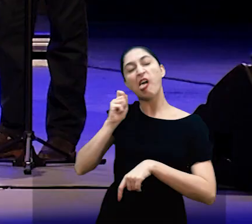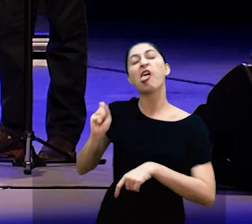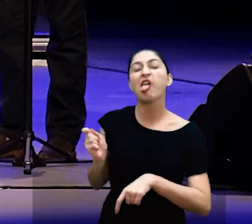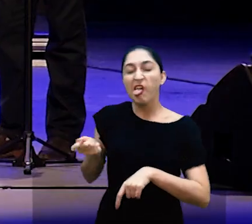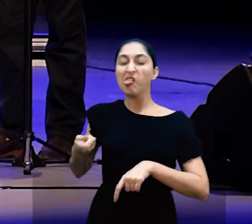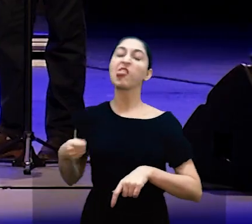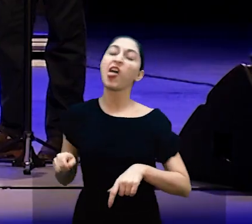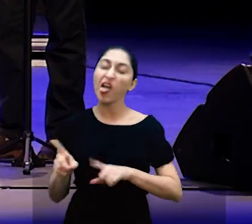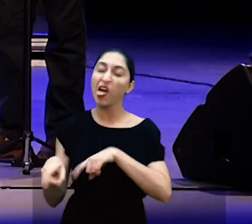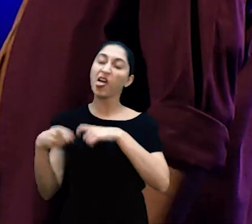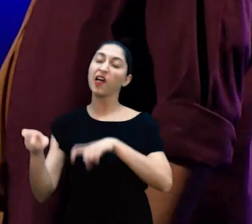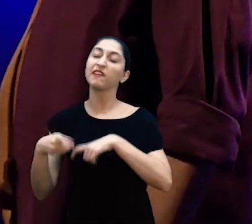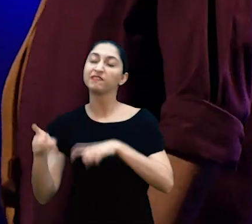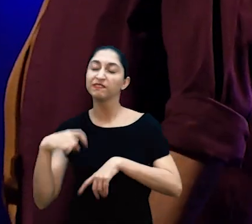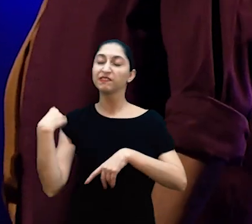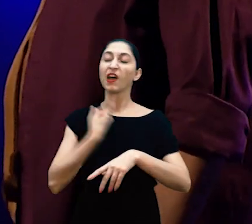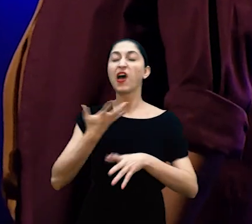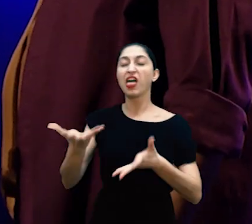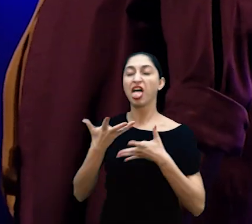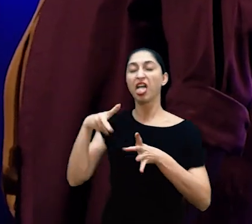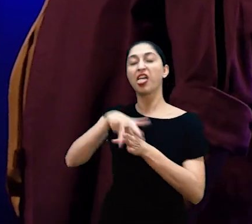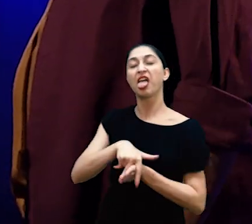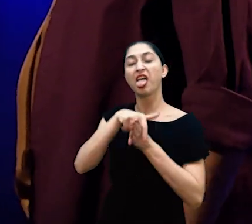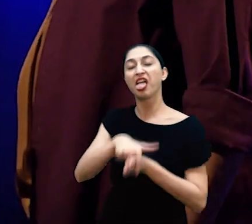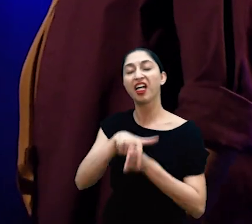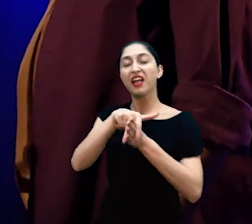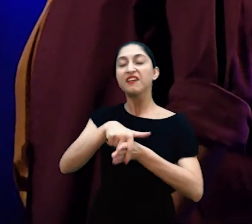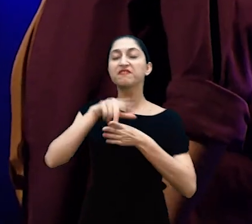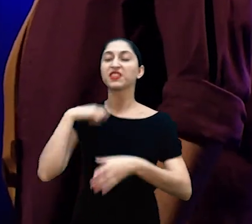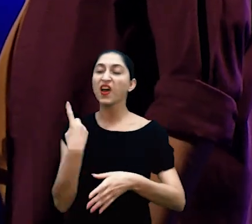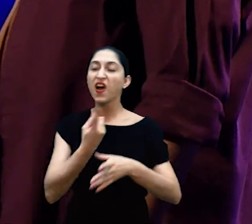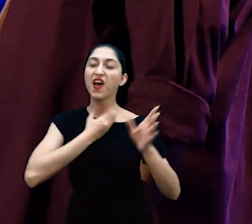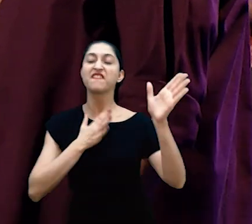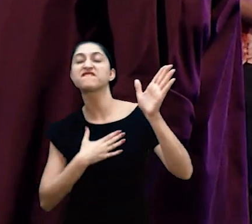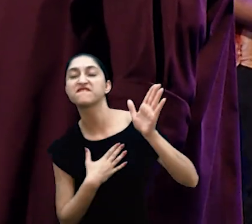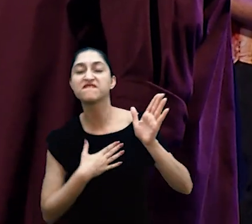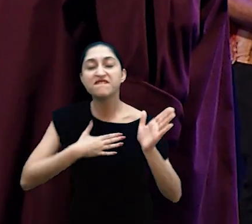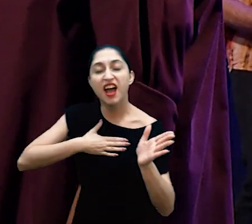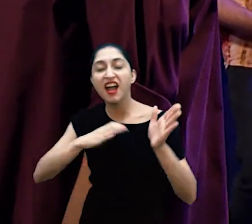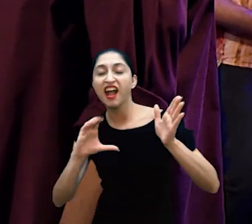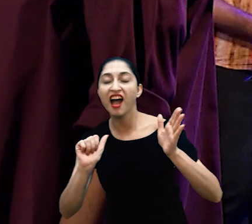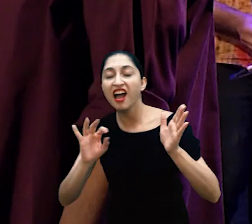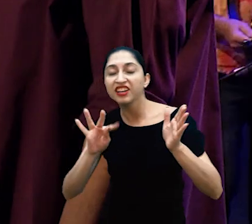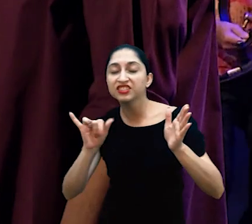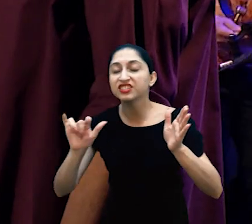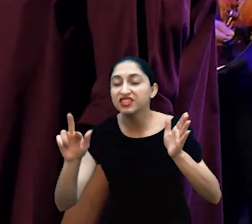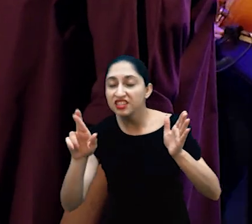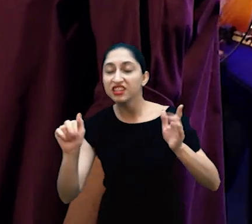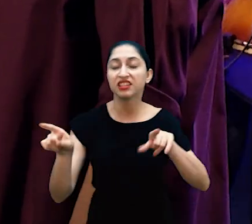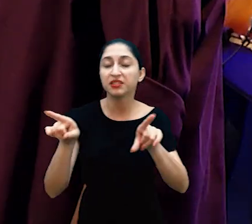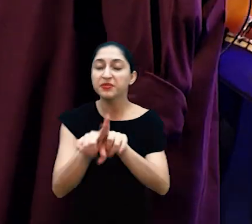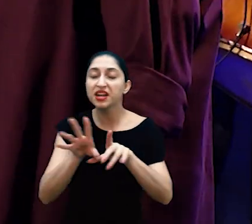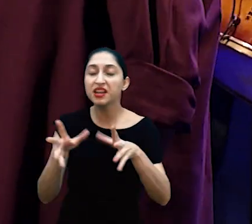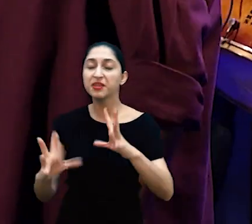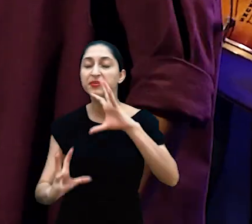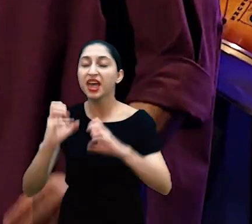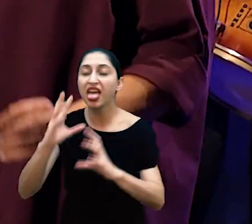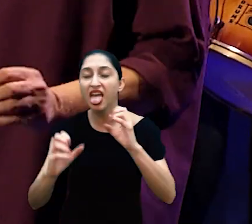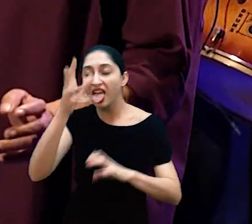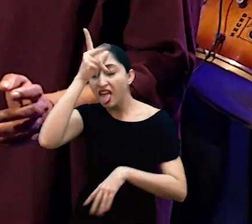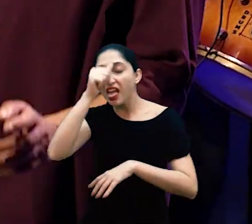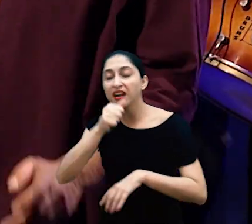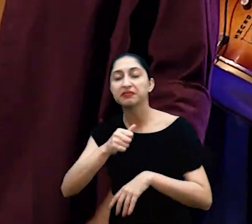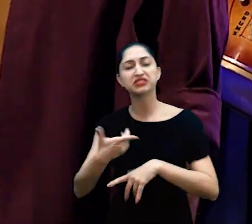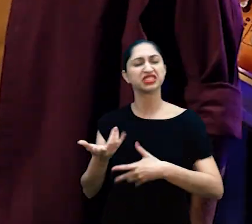cavalo, que nossa valsa é dança catira, que nossa valsa é briga de galo. Andam falando que nós